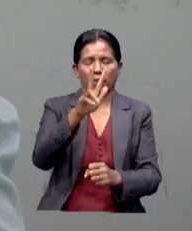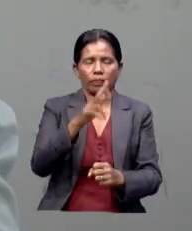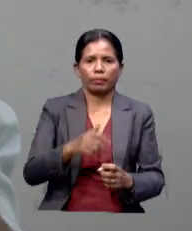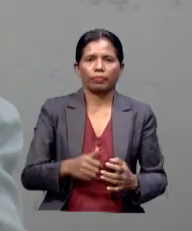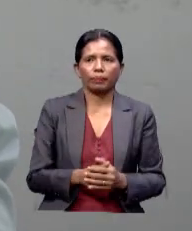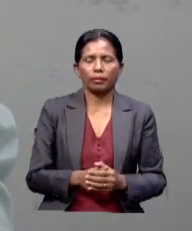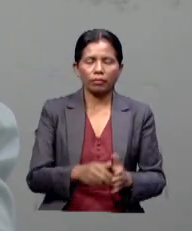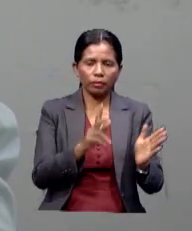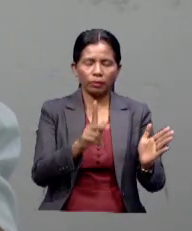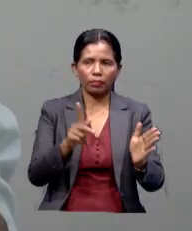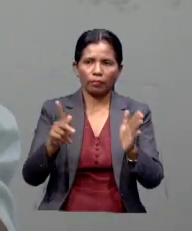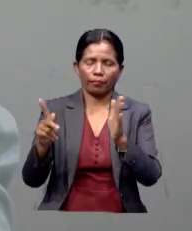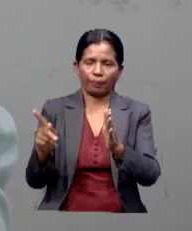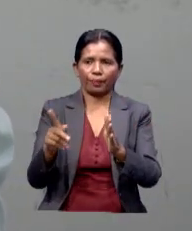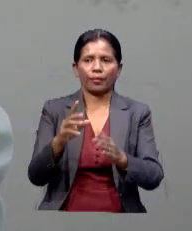Iha plano legislativo